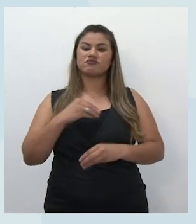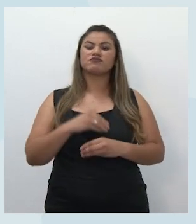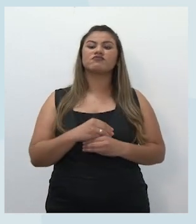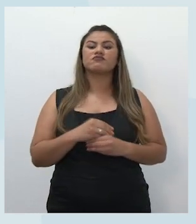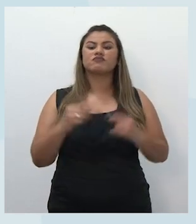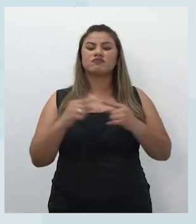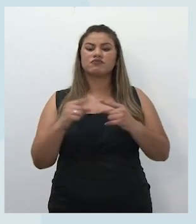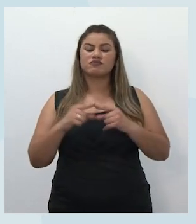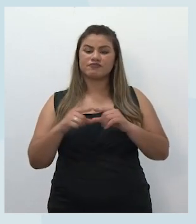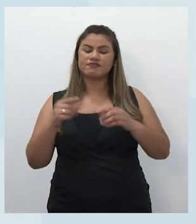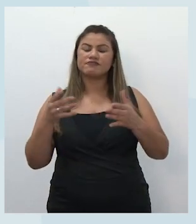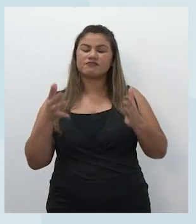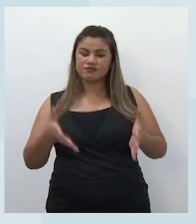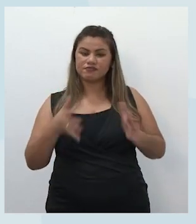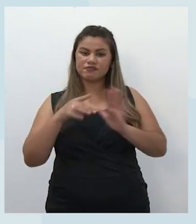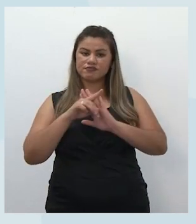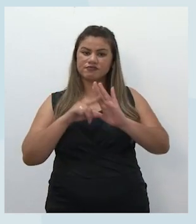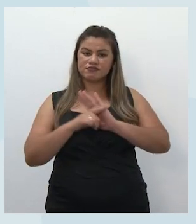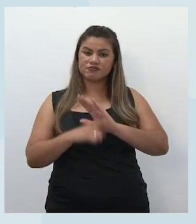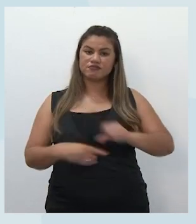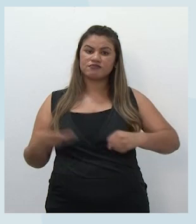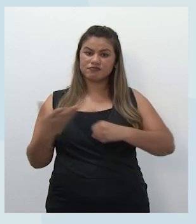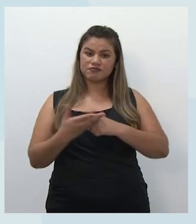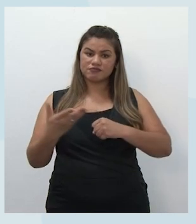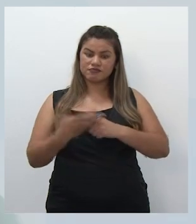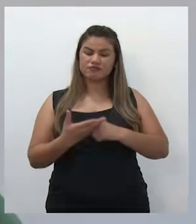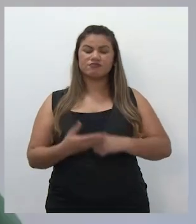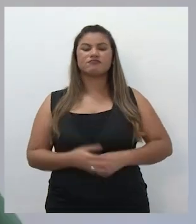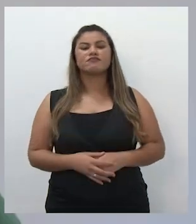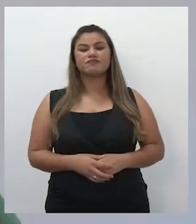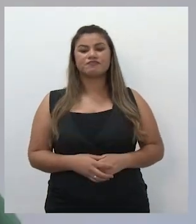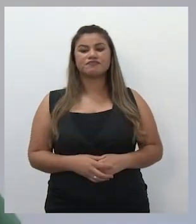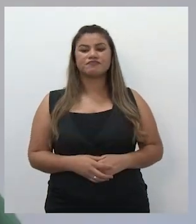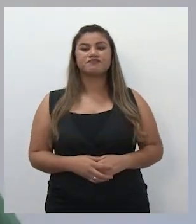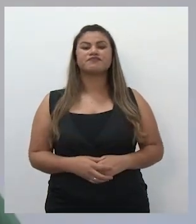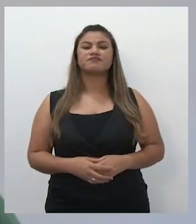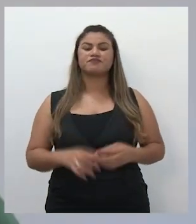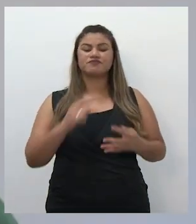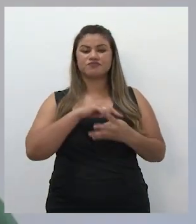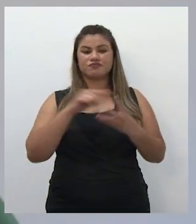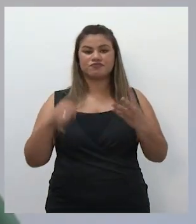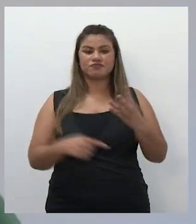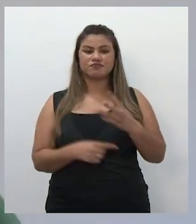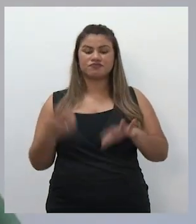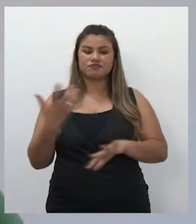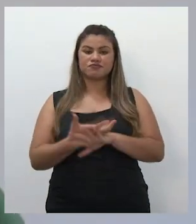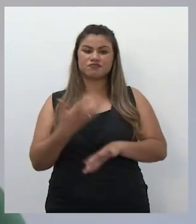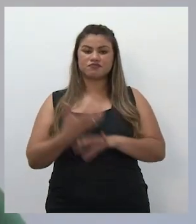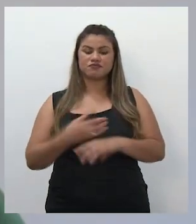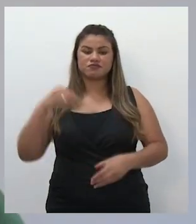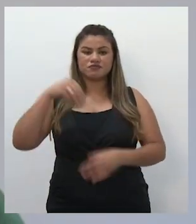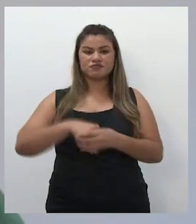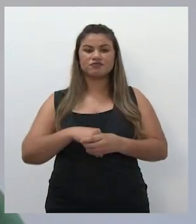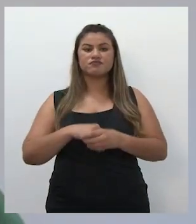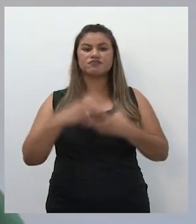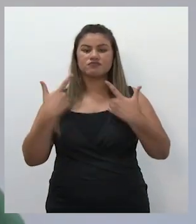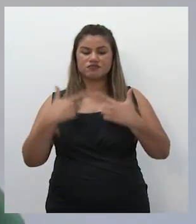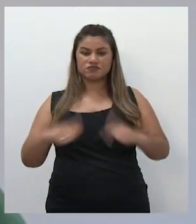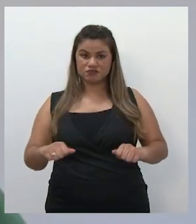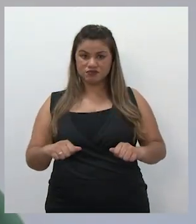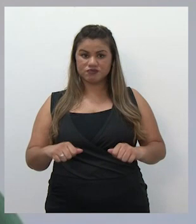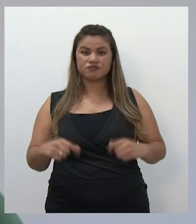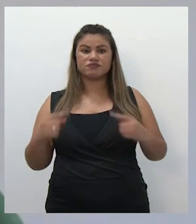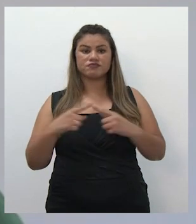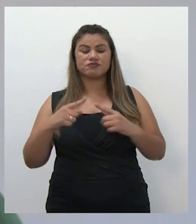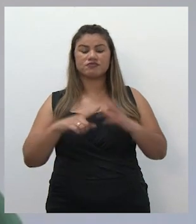no ensino fundamental. Então, os quatro componentes dentro da área de linguagens, eles trazem aqui